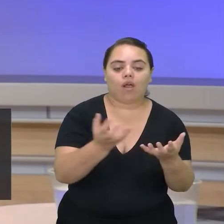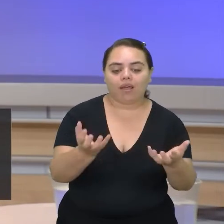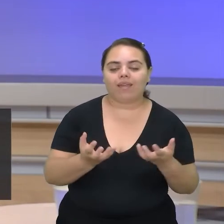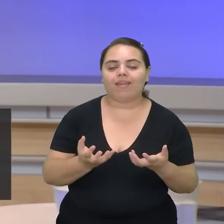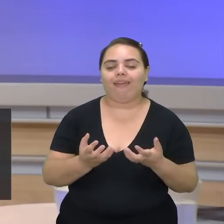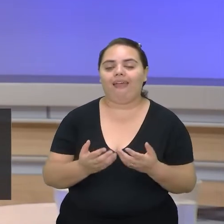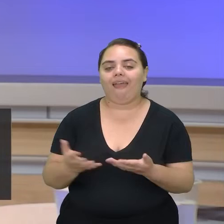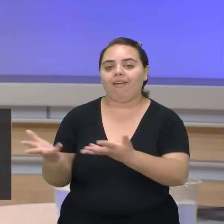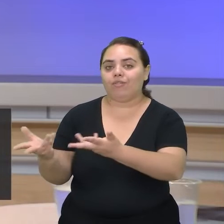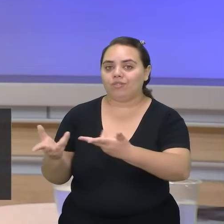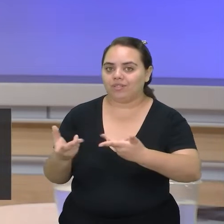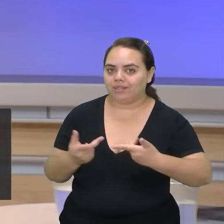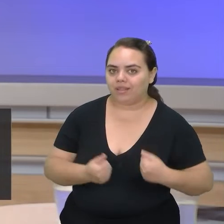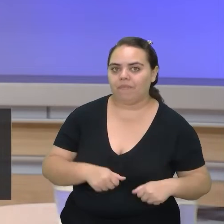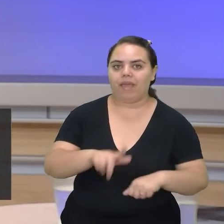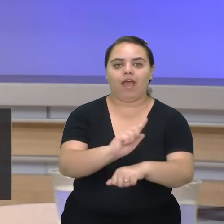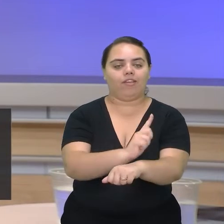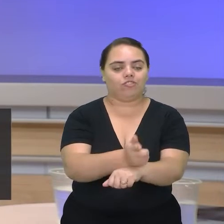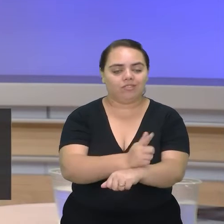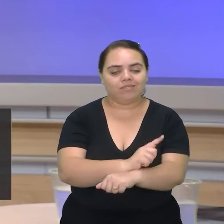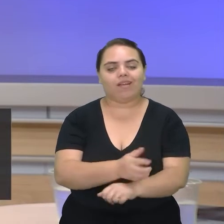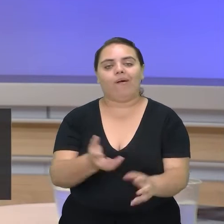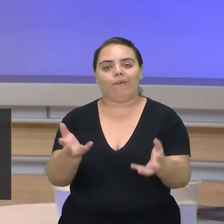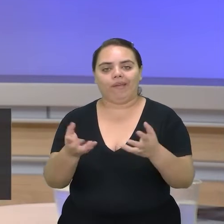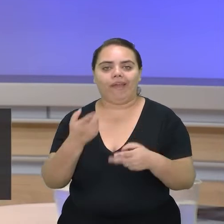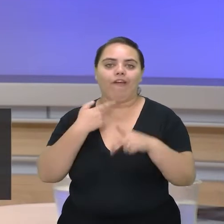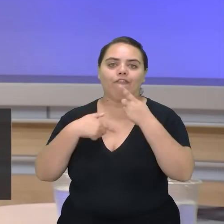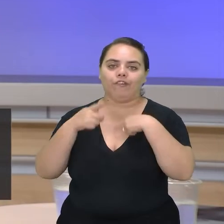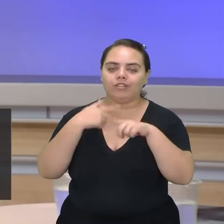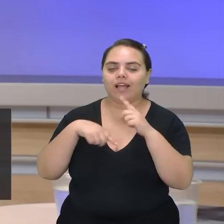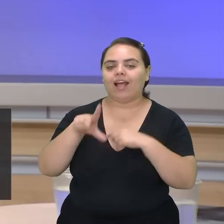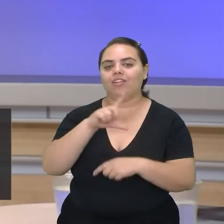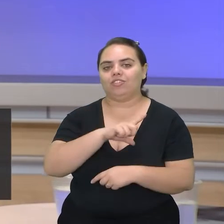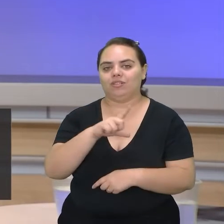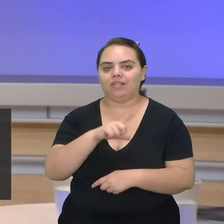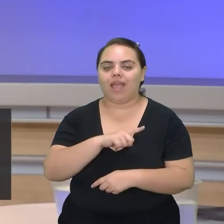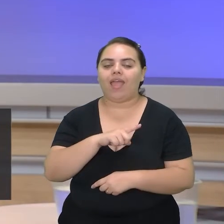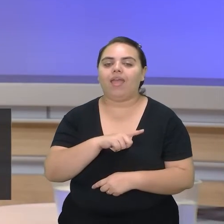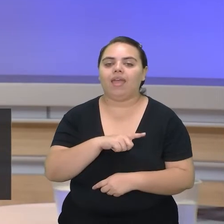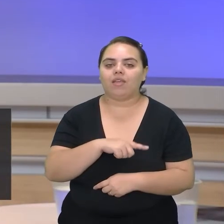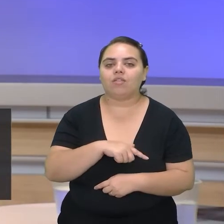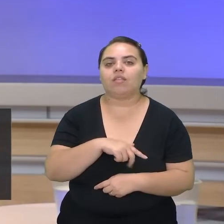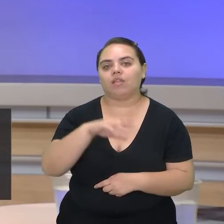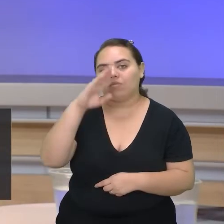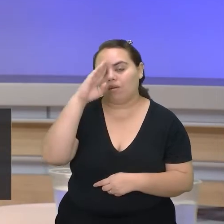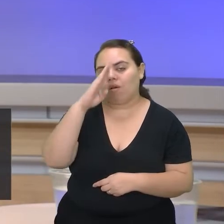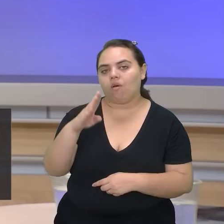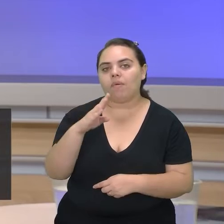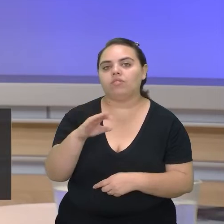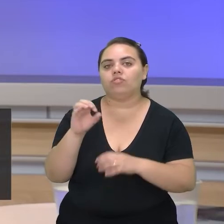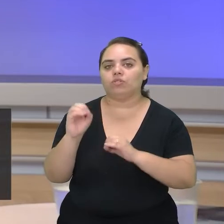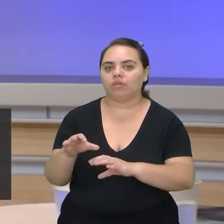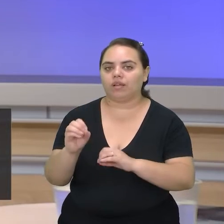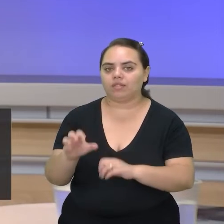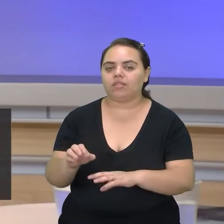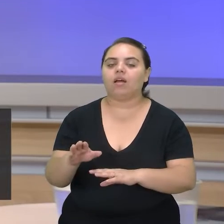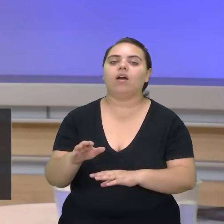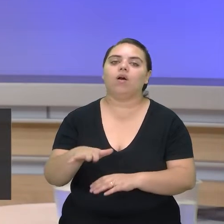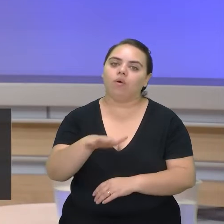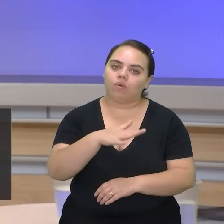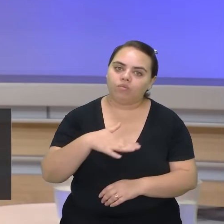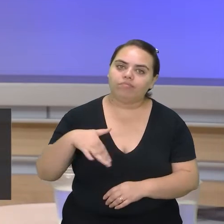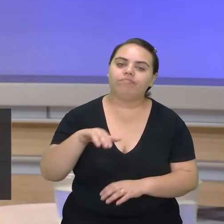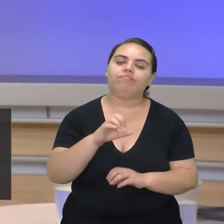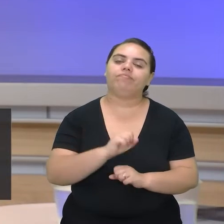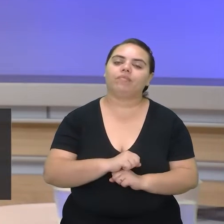gestão querendo nos receber, a gestão da escola, e tendo ali minimamente uma iniciativa de educação ambiental, um desejo de trabalhar